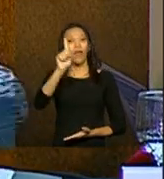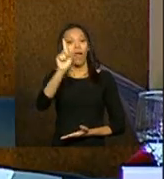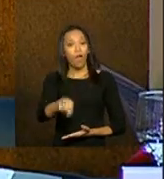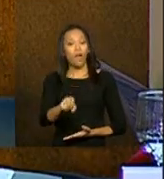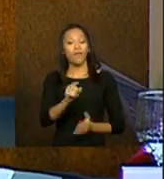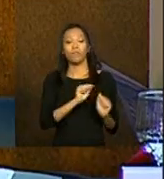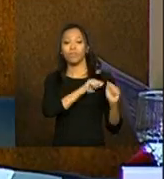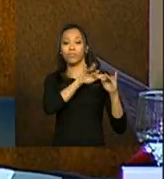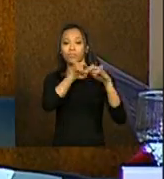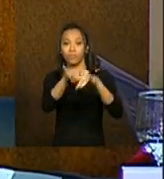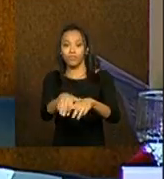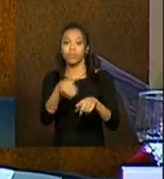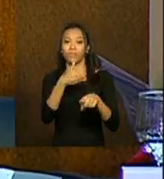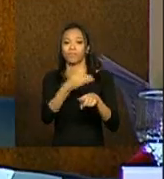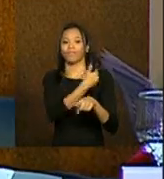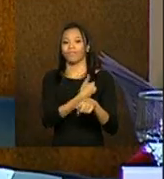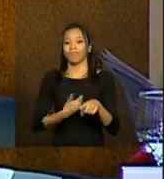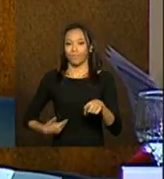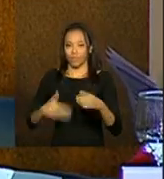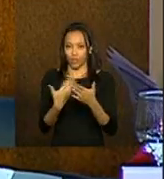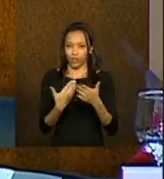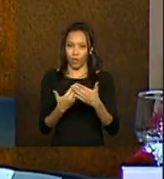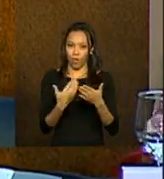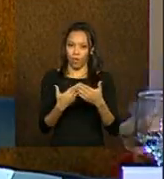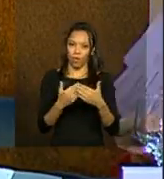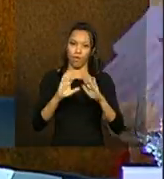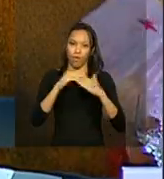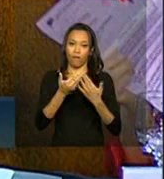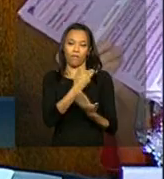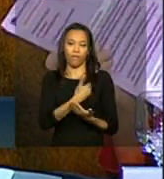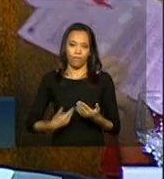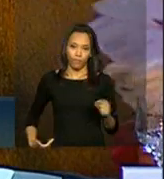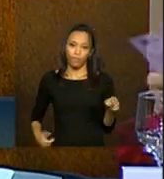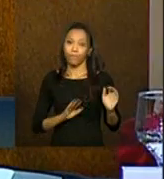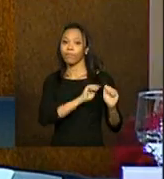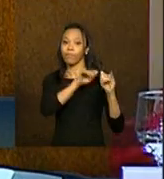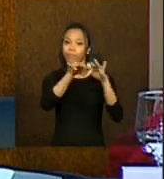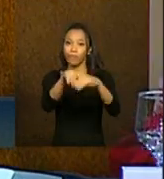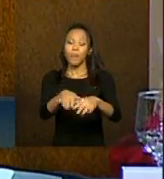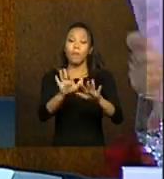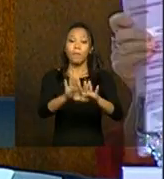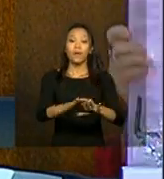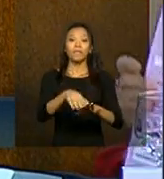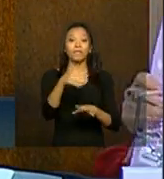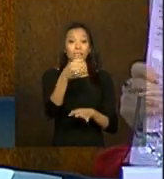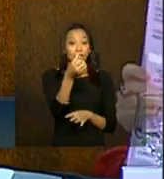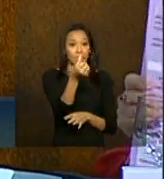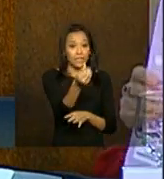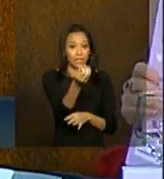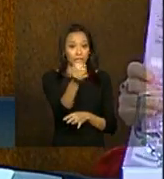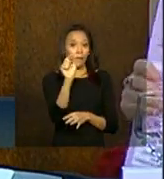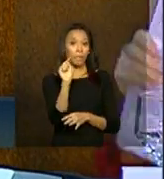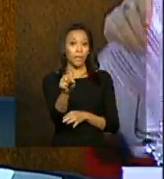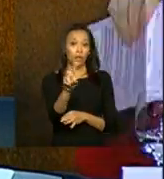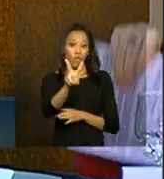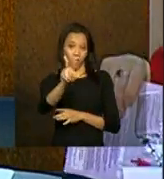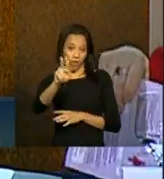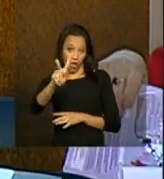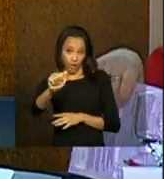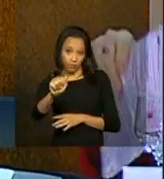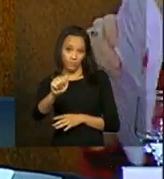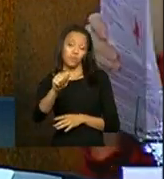público. No primeiro semestre desse ano, 64.000 1000 vagas foram reservadas para esses estudantes, das